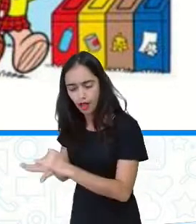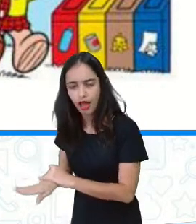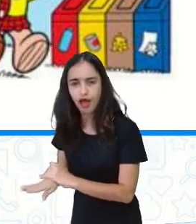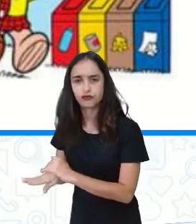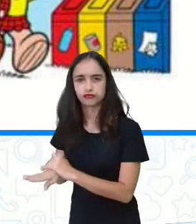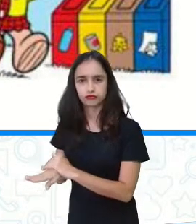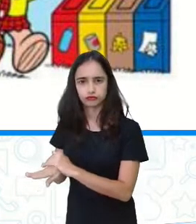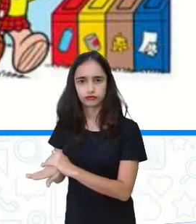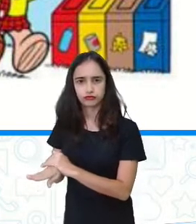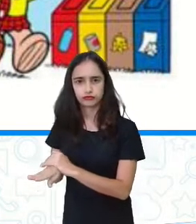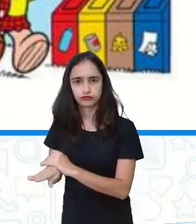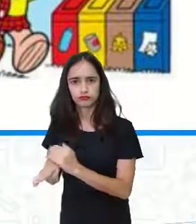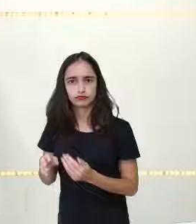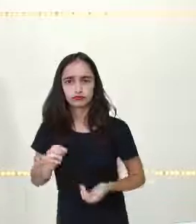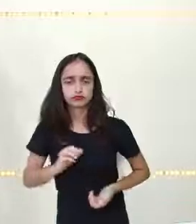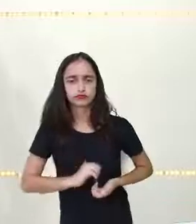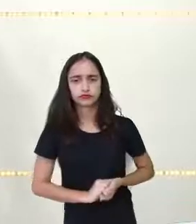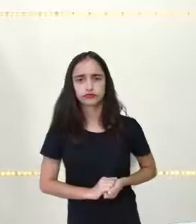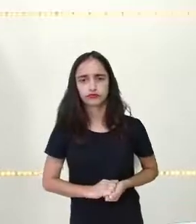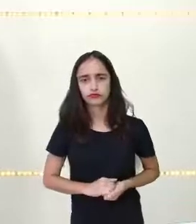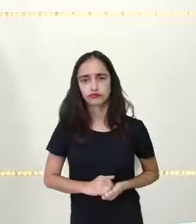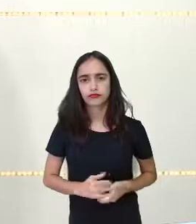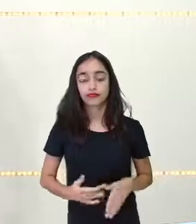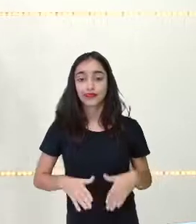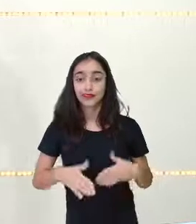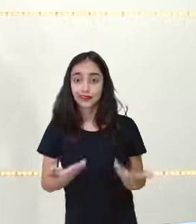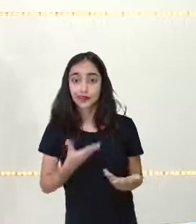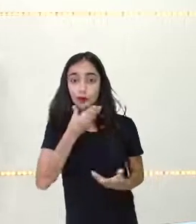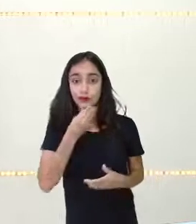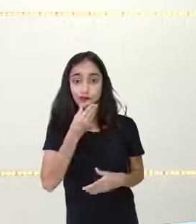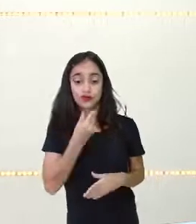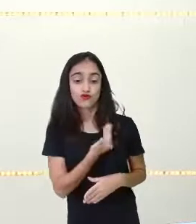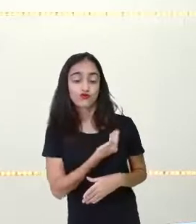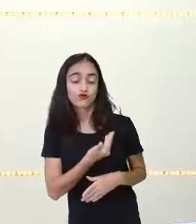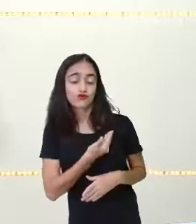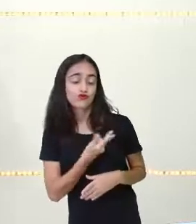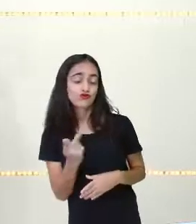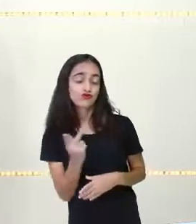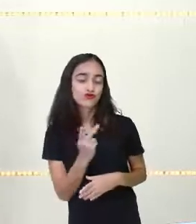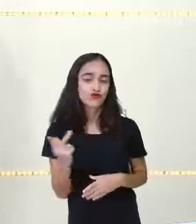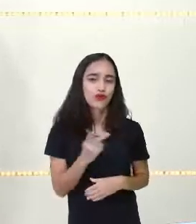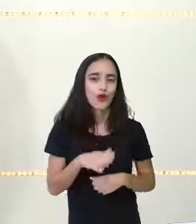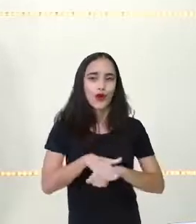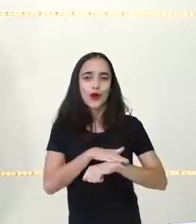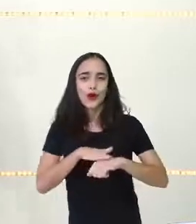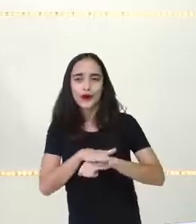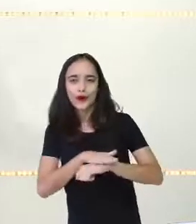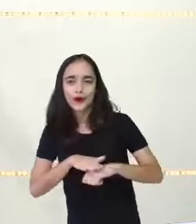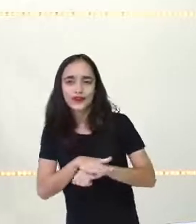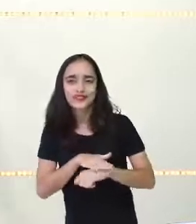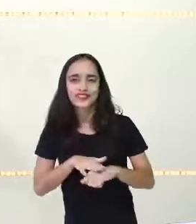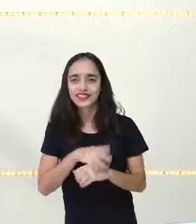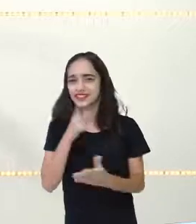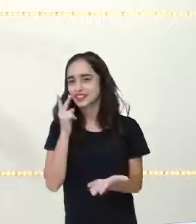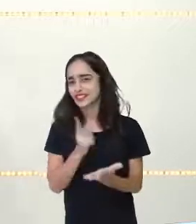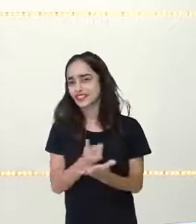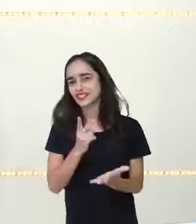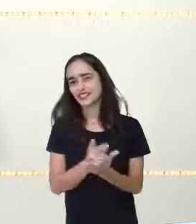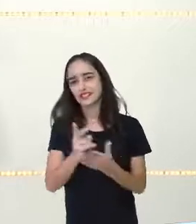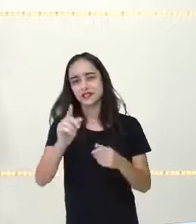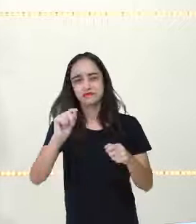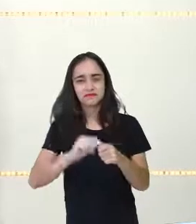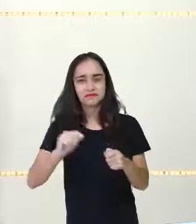papel e aí Cebolinha e Cascão conversando dialogando ele sempre